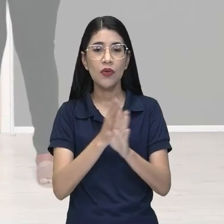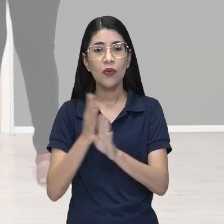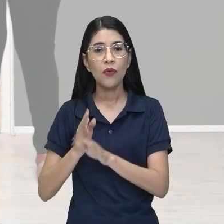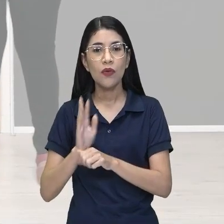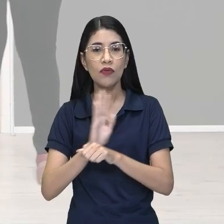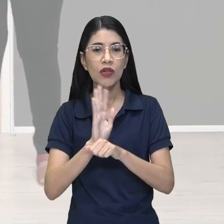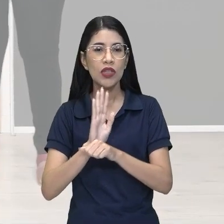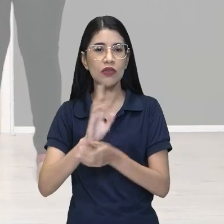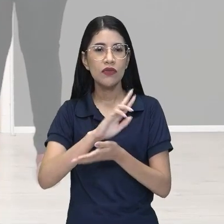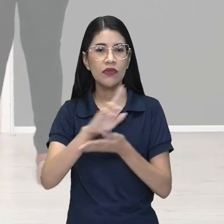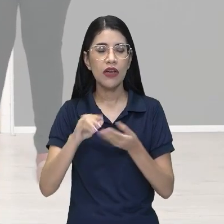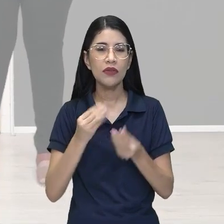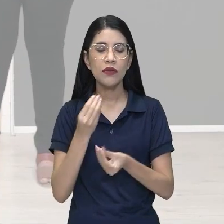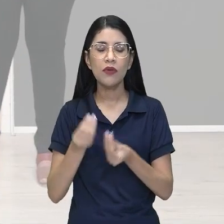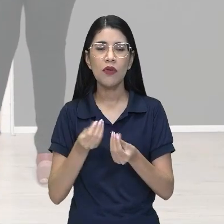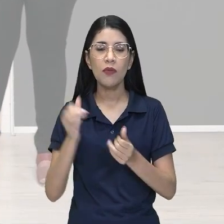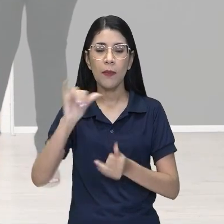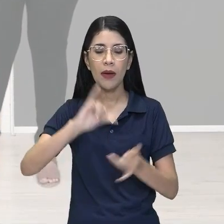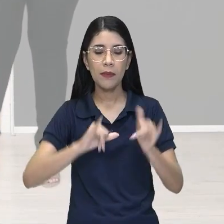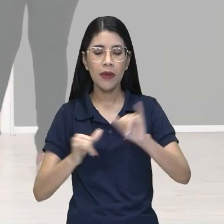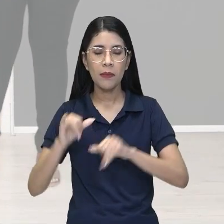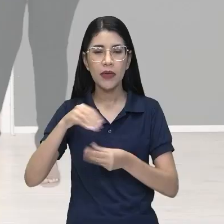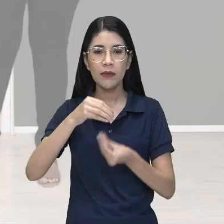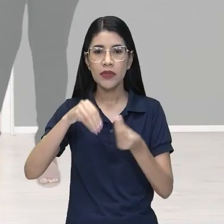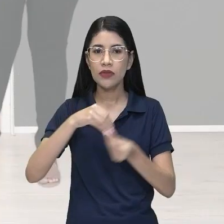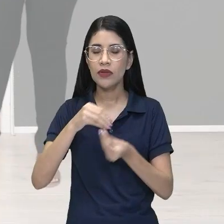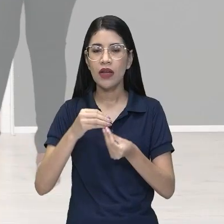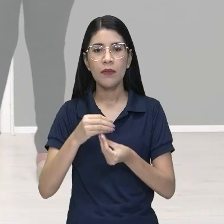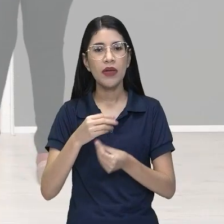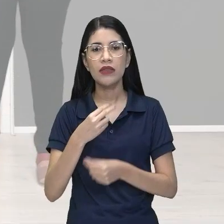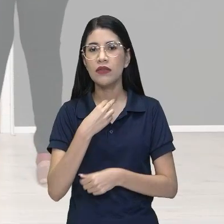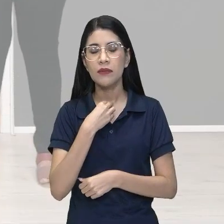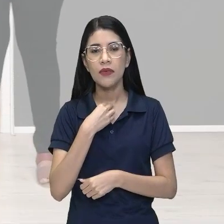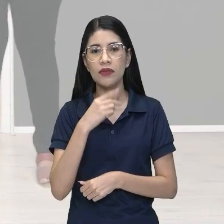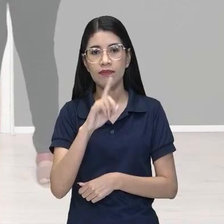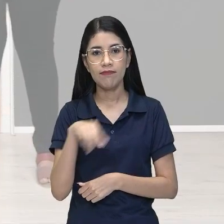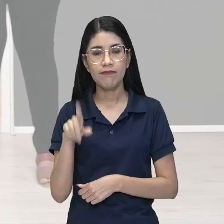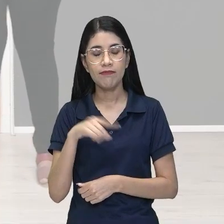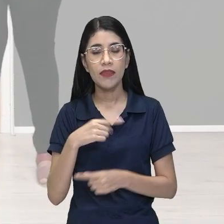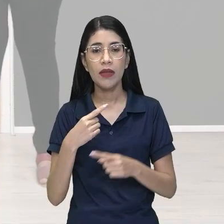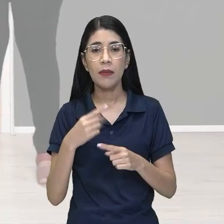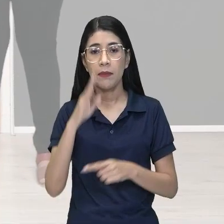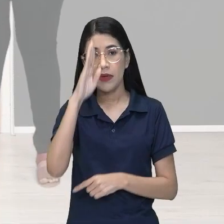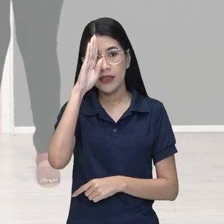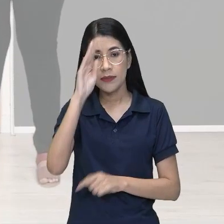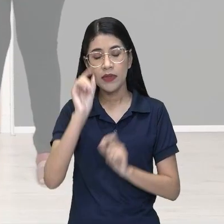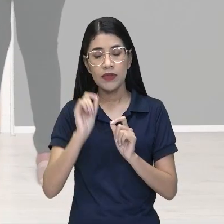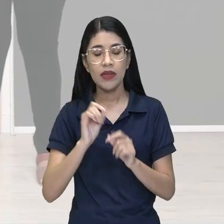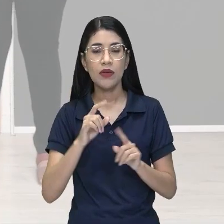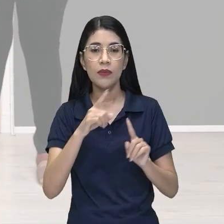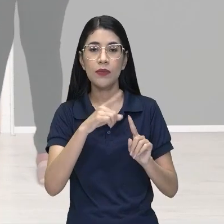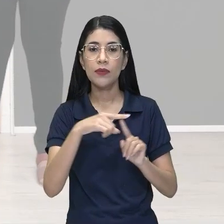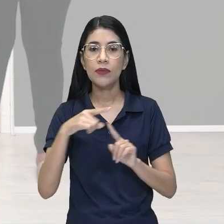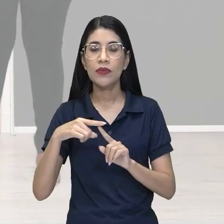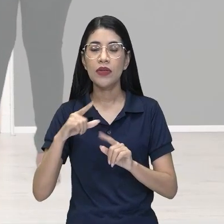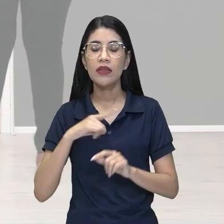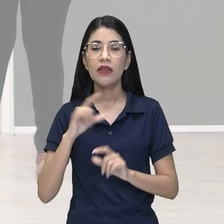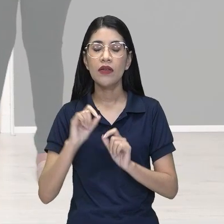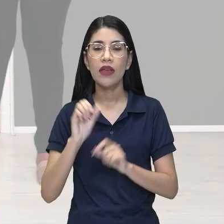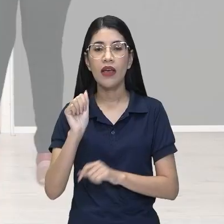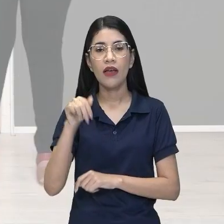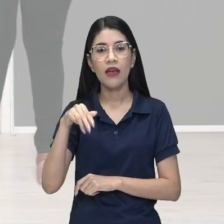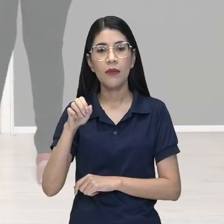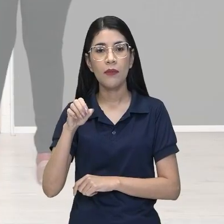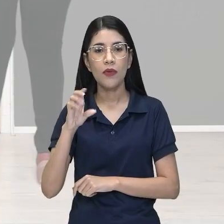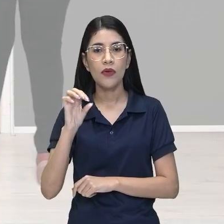produtos químicos. Isso não se pode fazer, especialmente aqueles que contêm